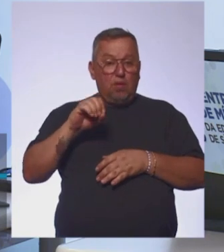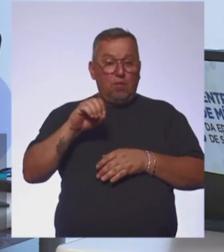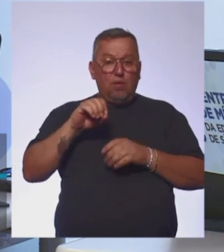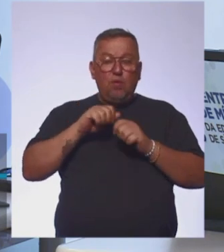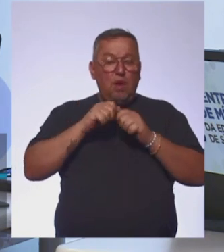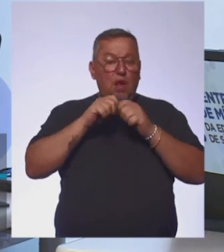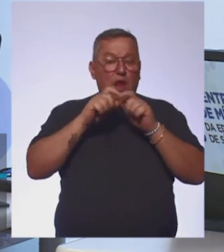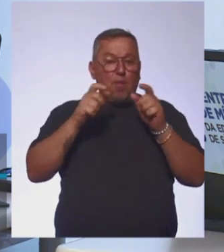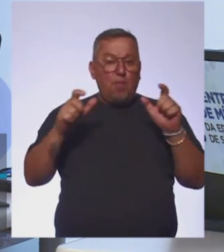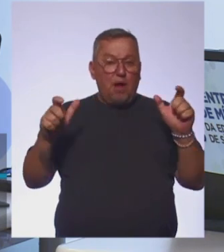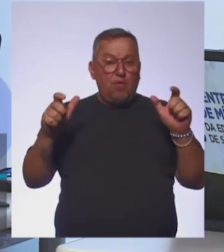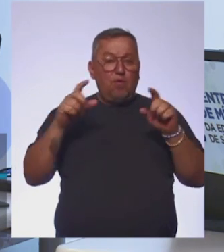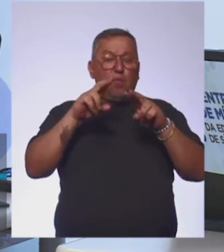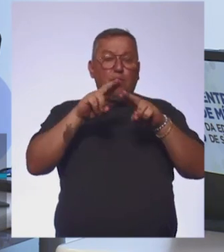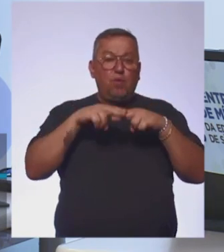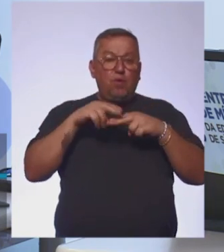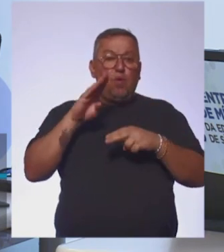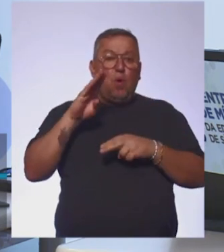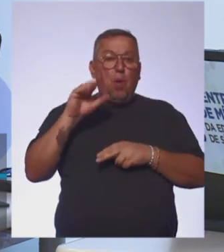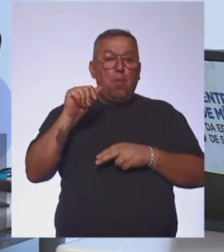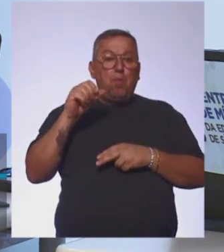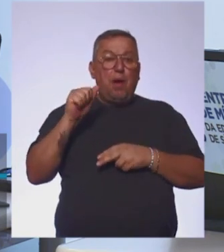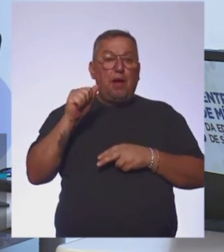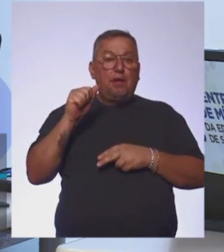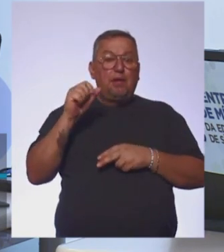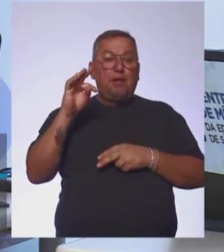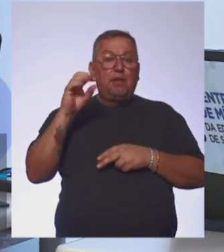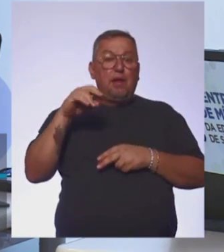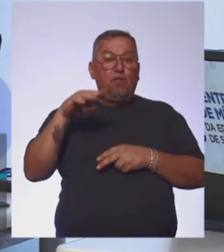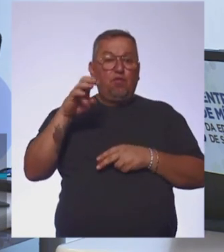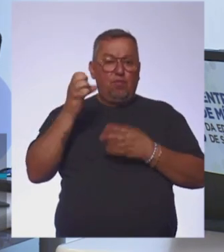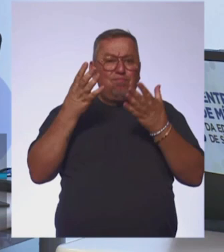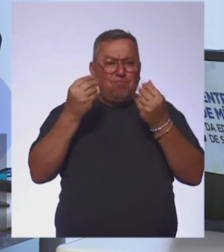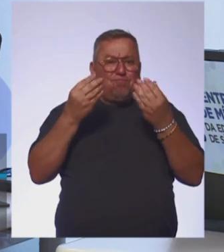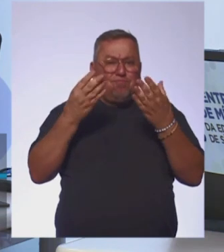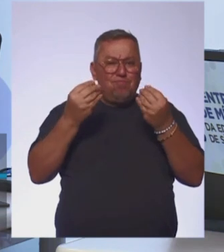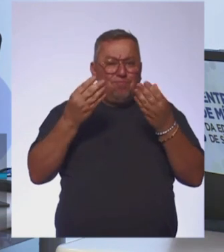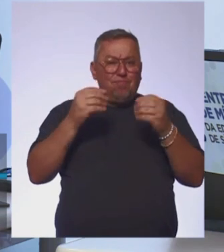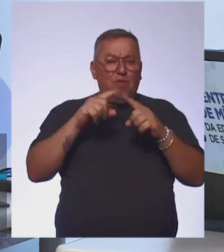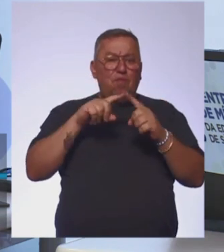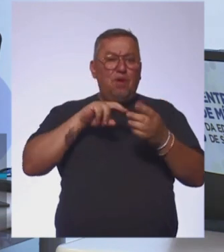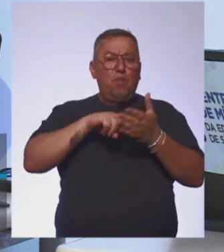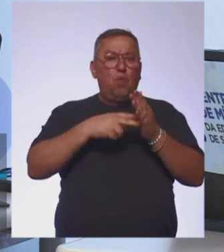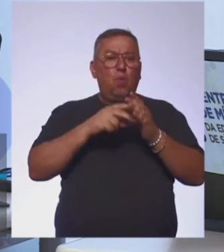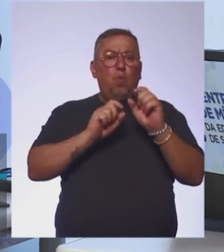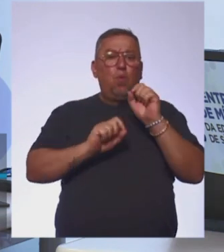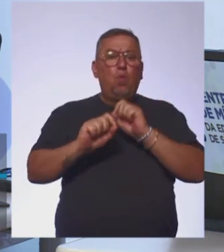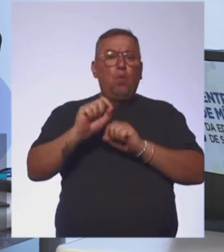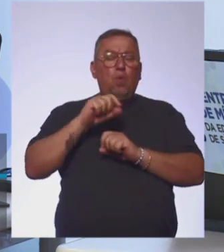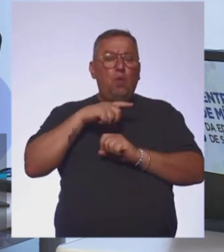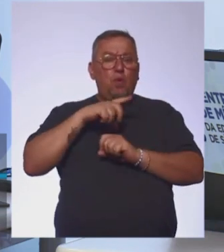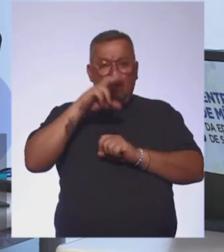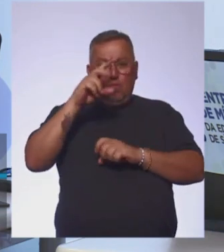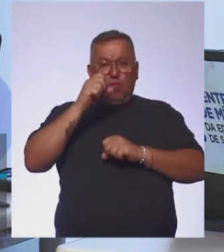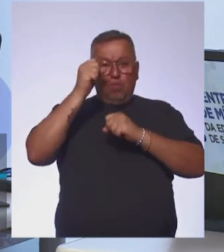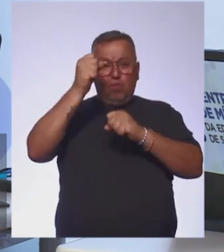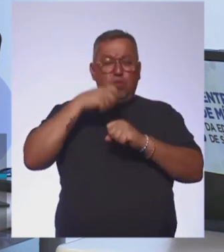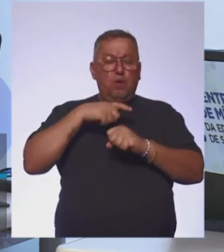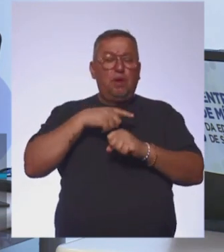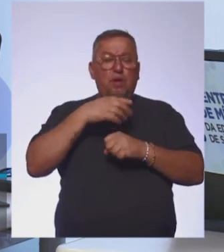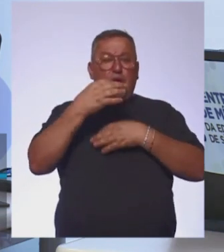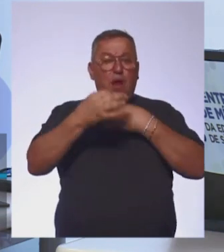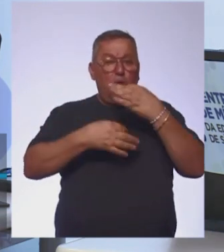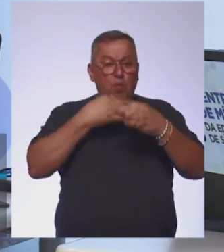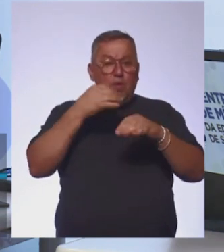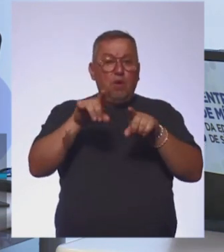gramatical. Por isso que esse bastante, ele vai ter, sim, um teor de intensificar esse argumento,